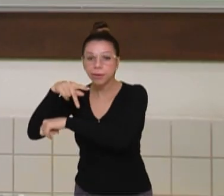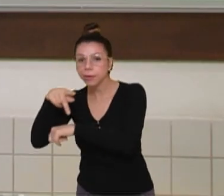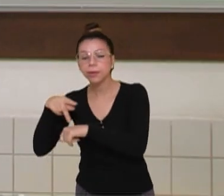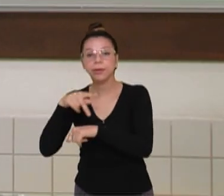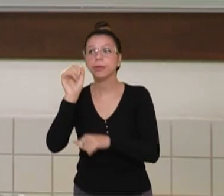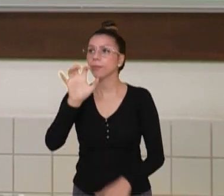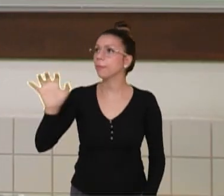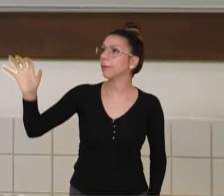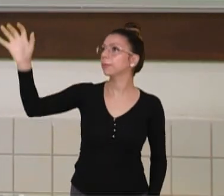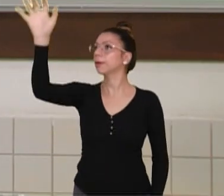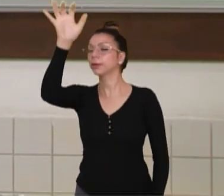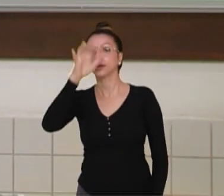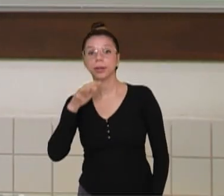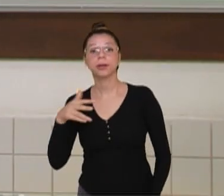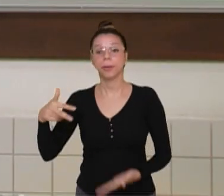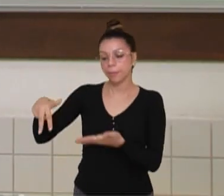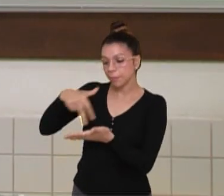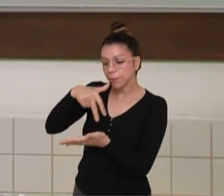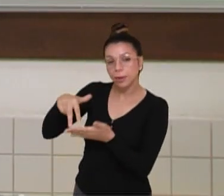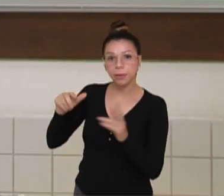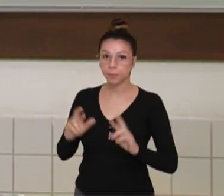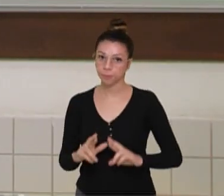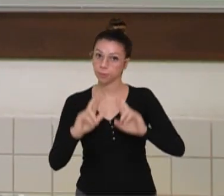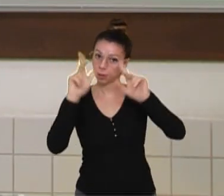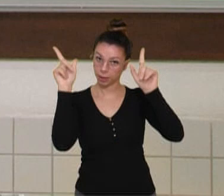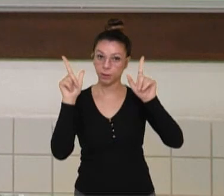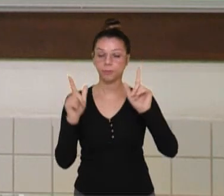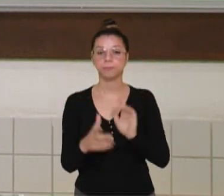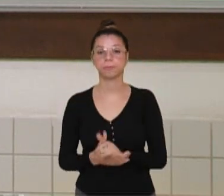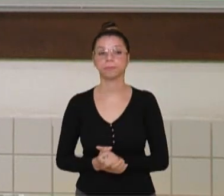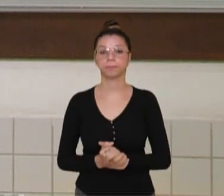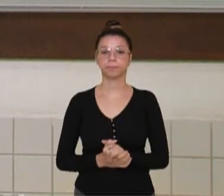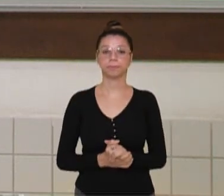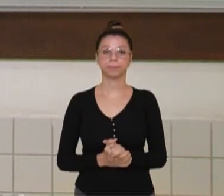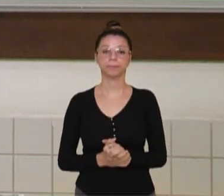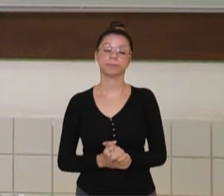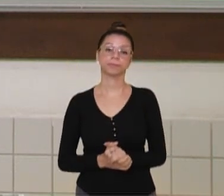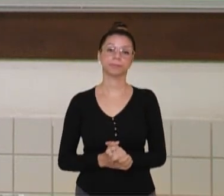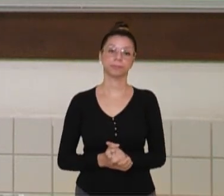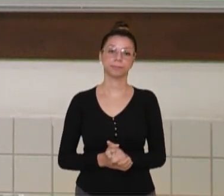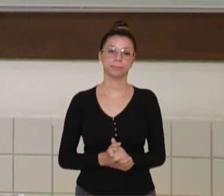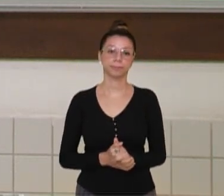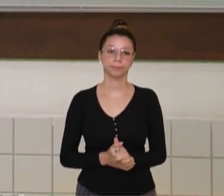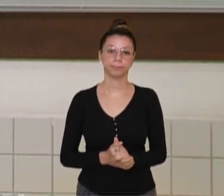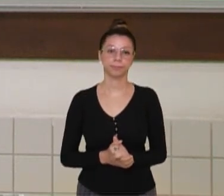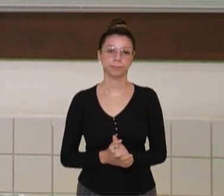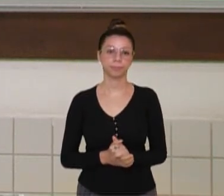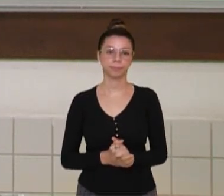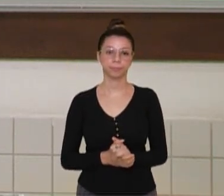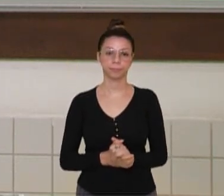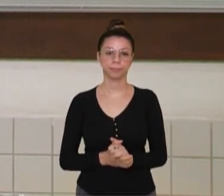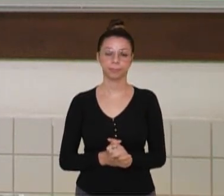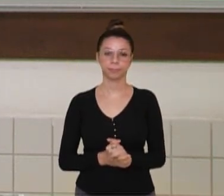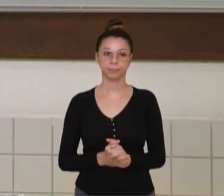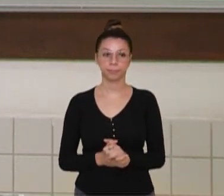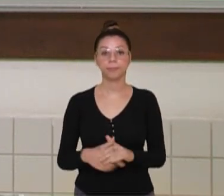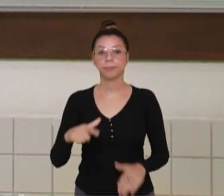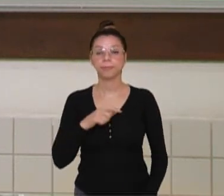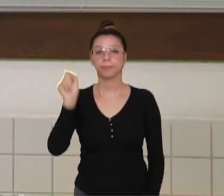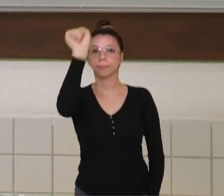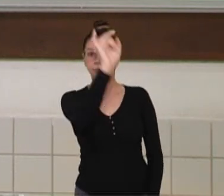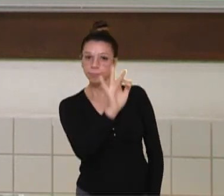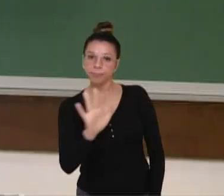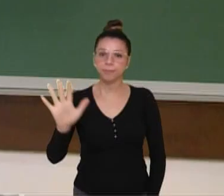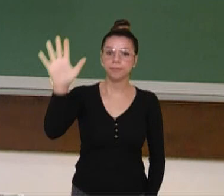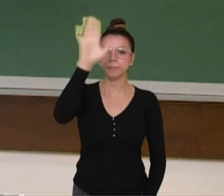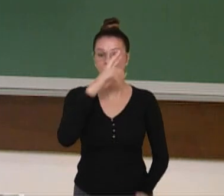região, esses passos podem ser um pouco diferentes, tá bom? Então aqui nós temos um desenho,